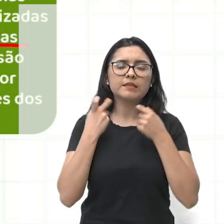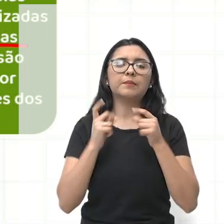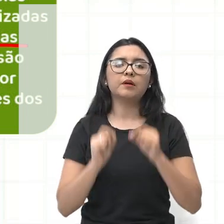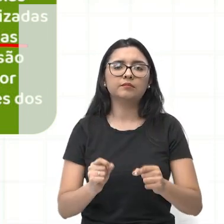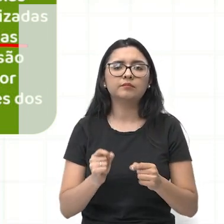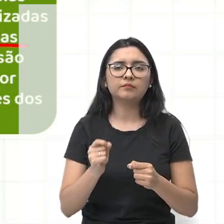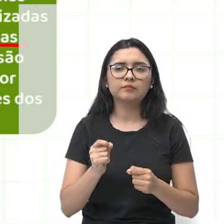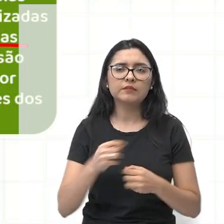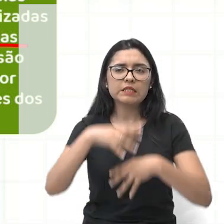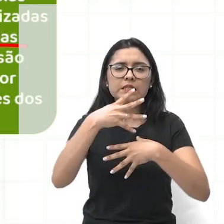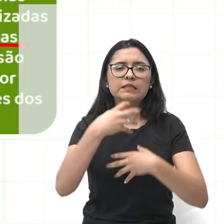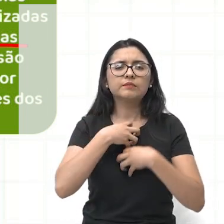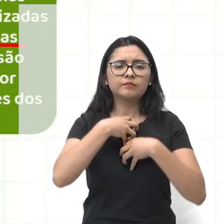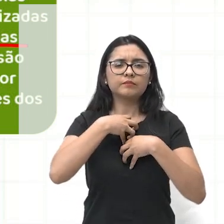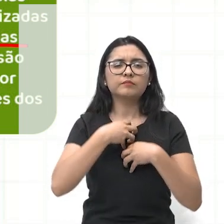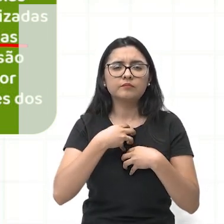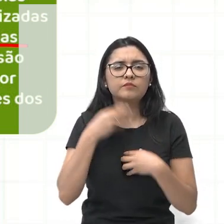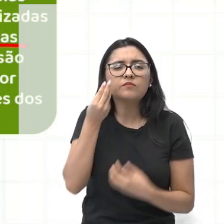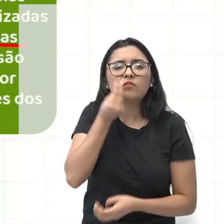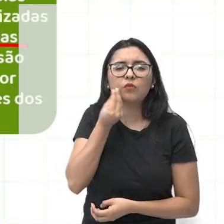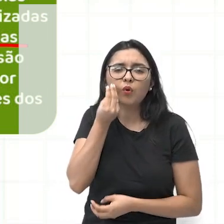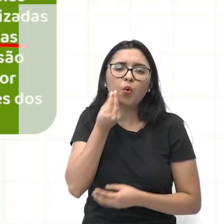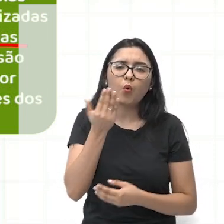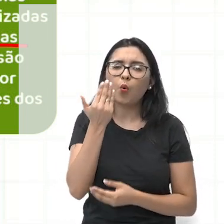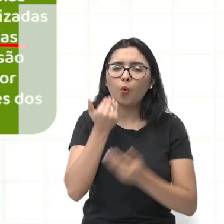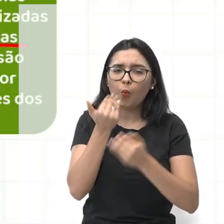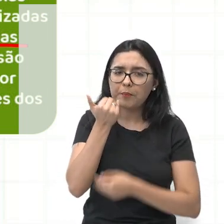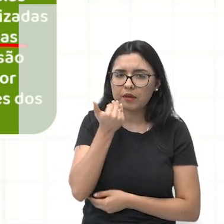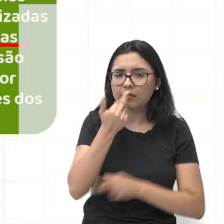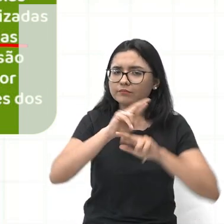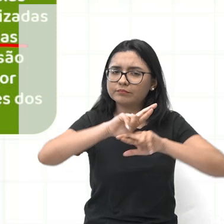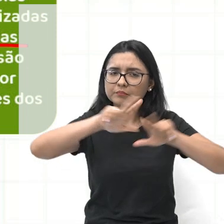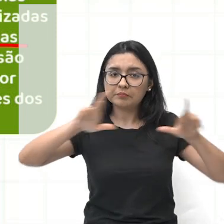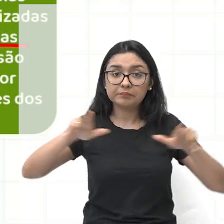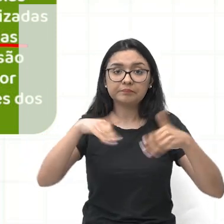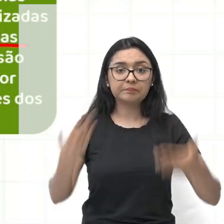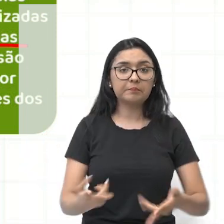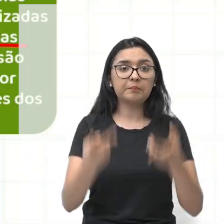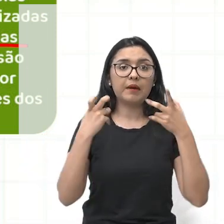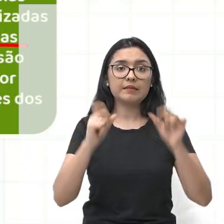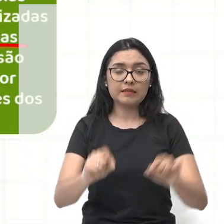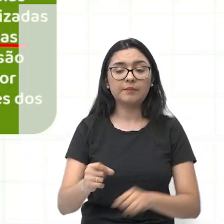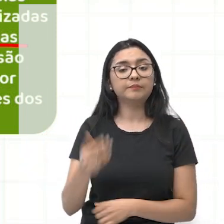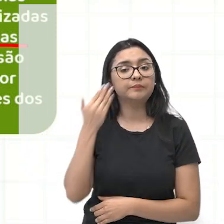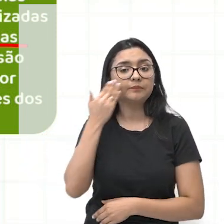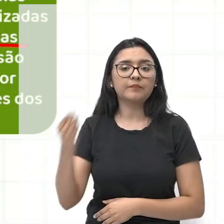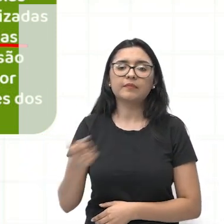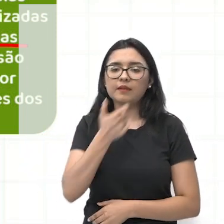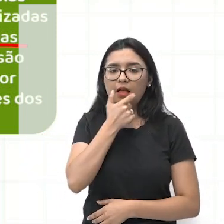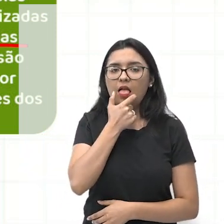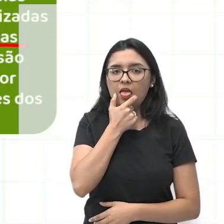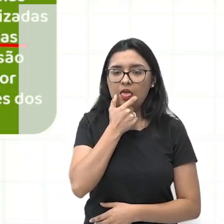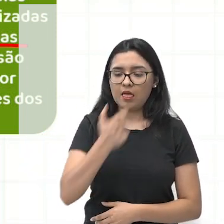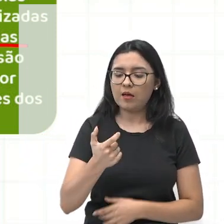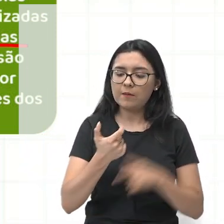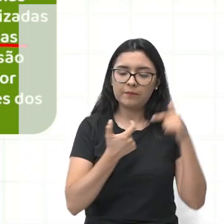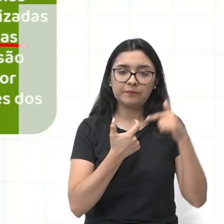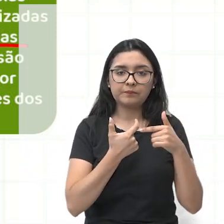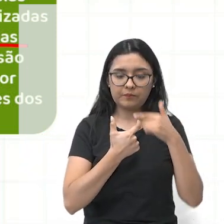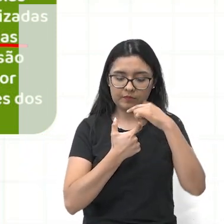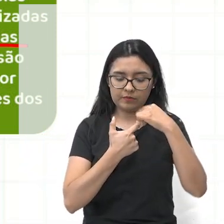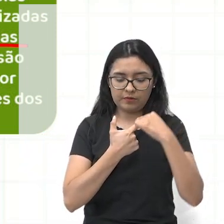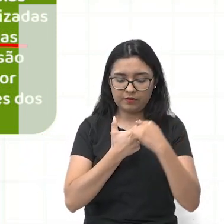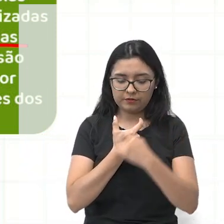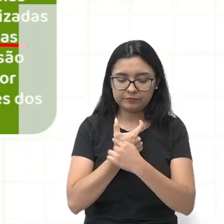detectar os sabores dos alimentos. Então, observe aqui, nós temos ao centro a imagem de